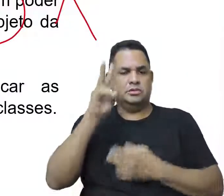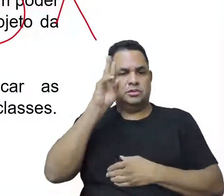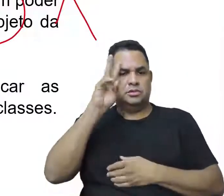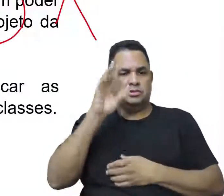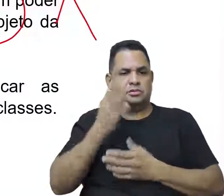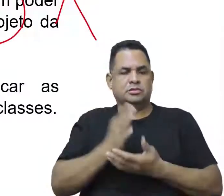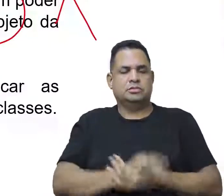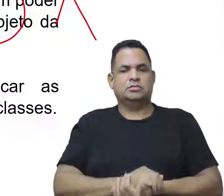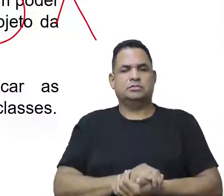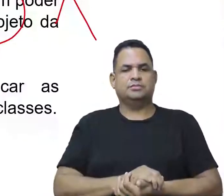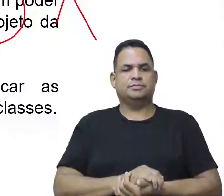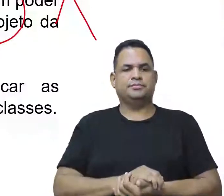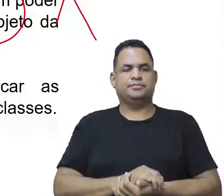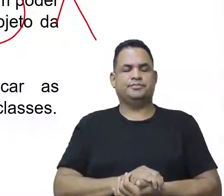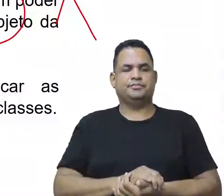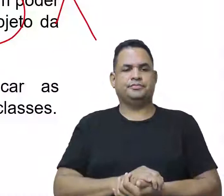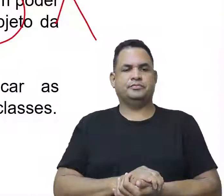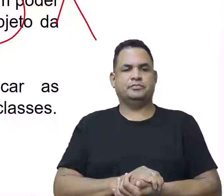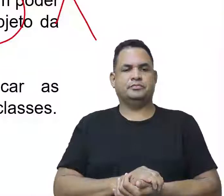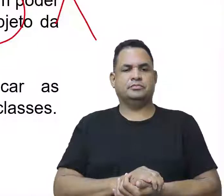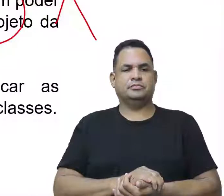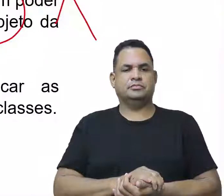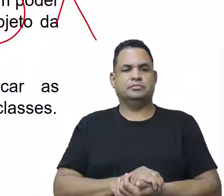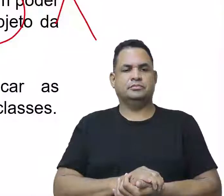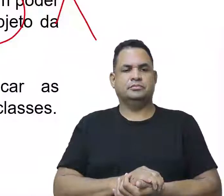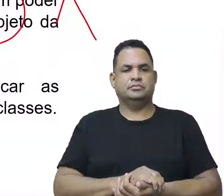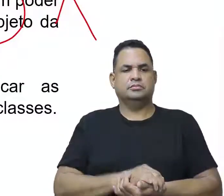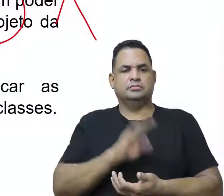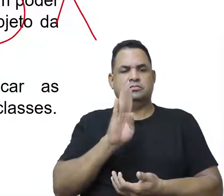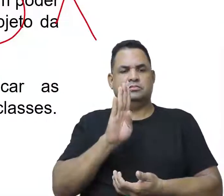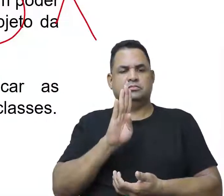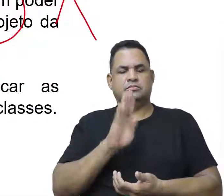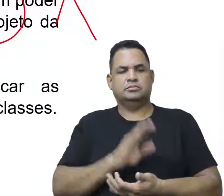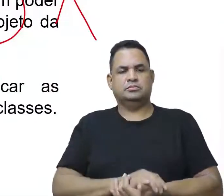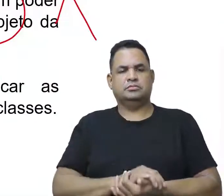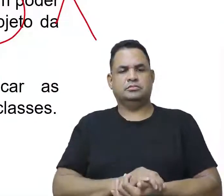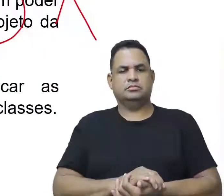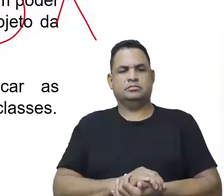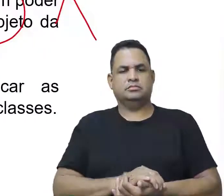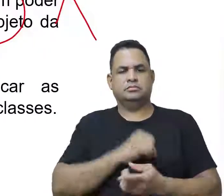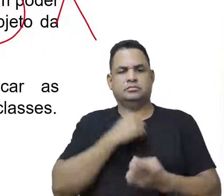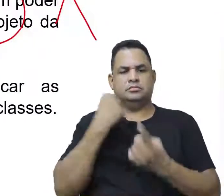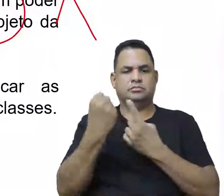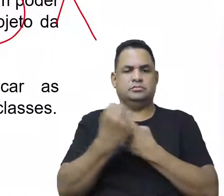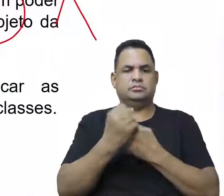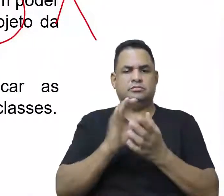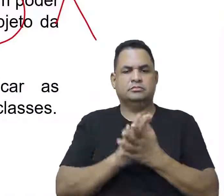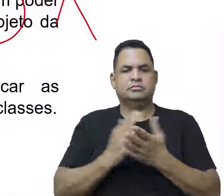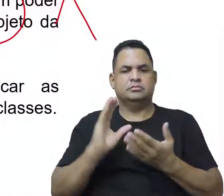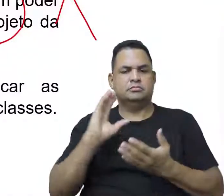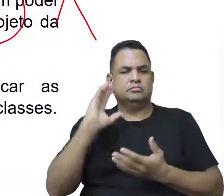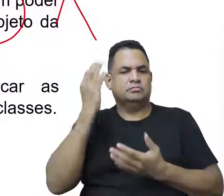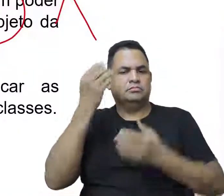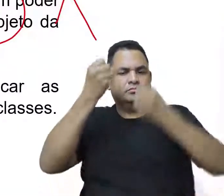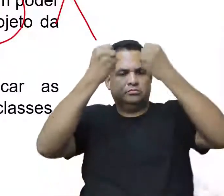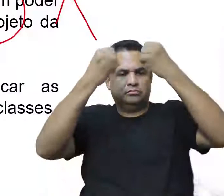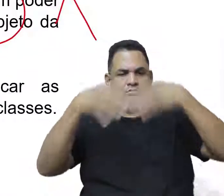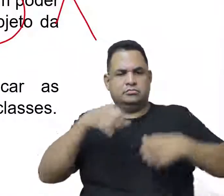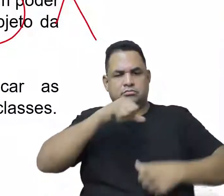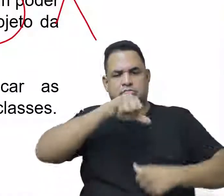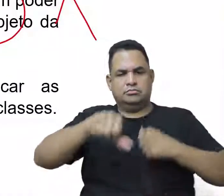da sociologia, tá bom? Questão B, né? A sociologia só é capaz de explicar